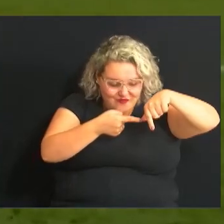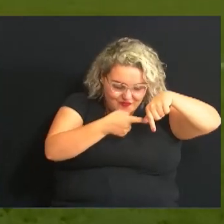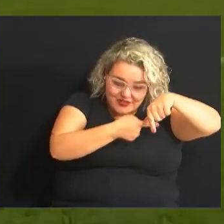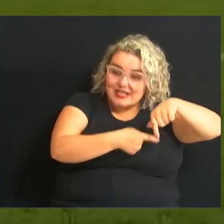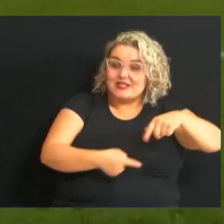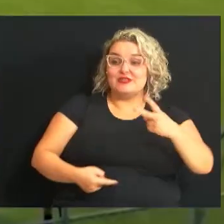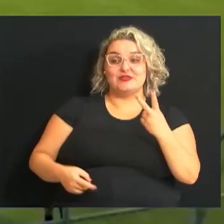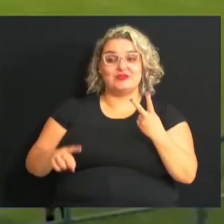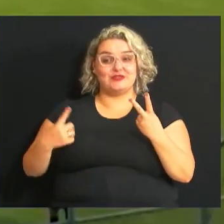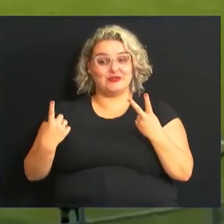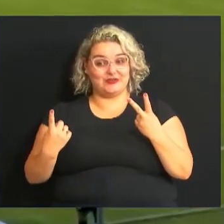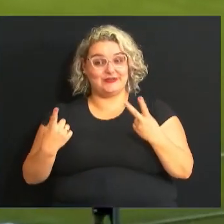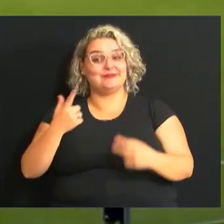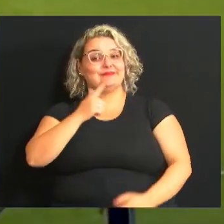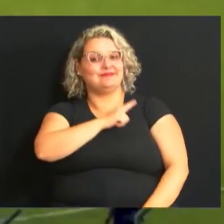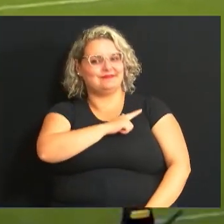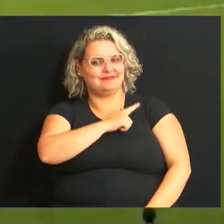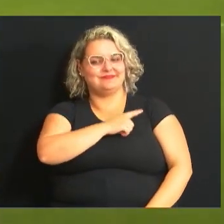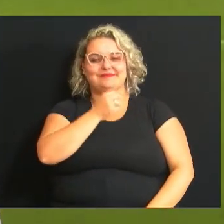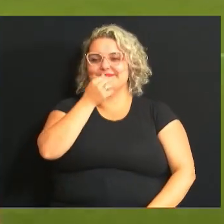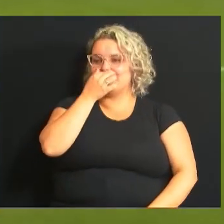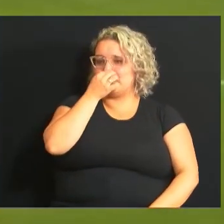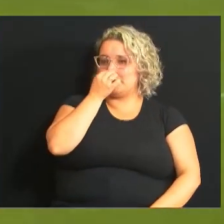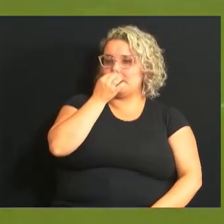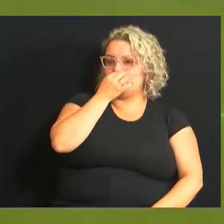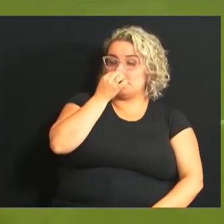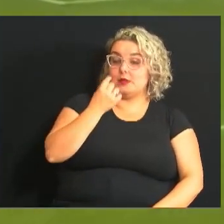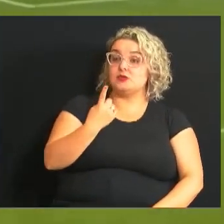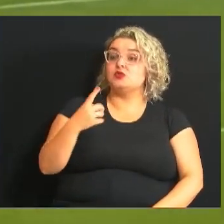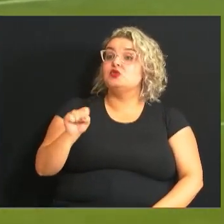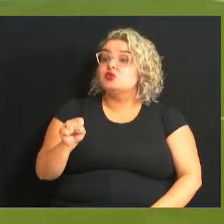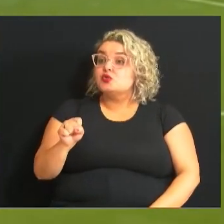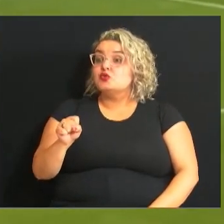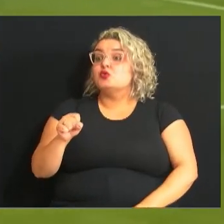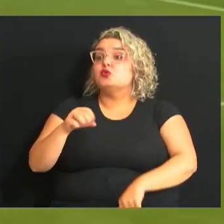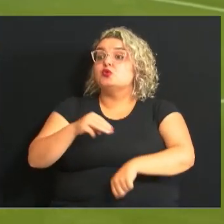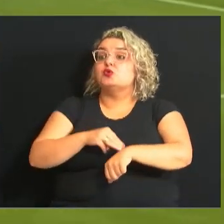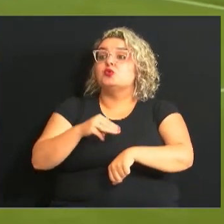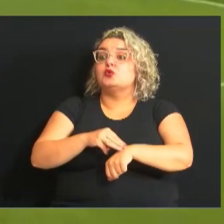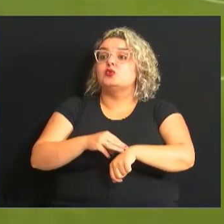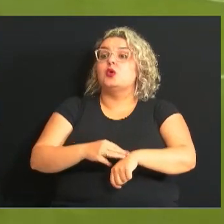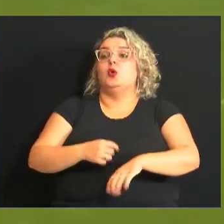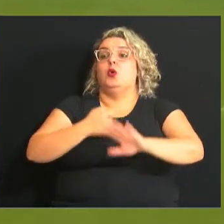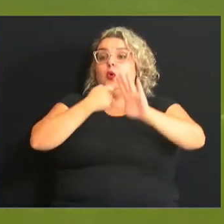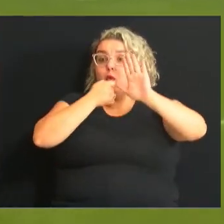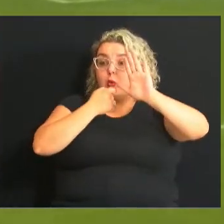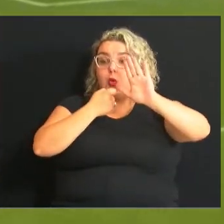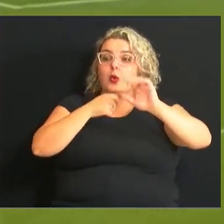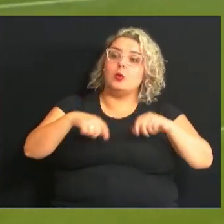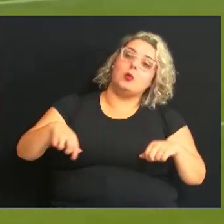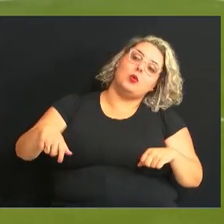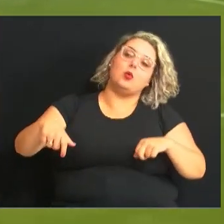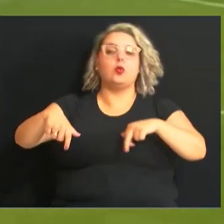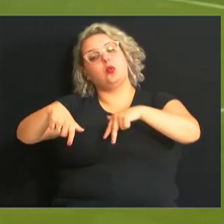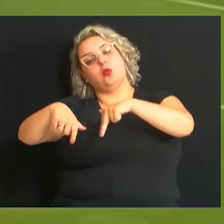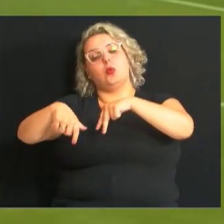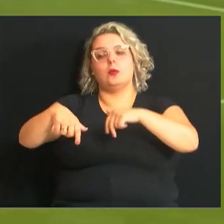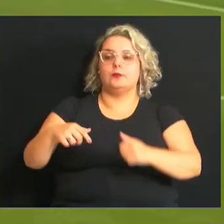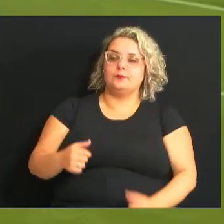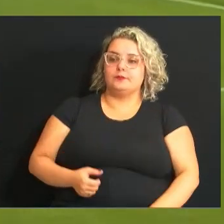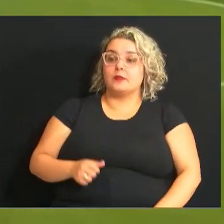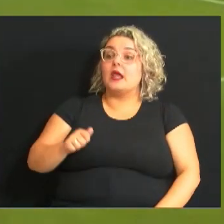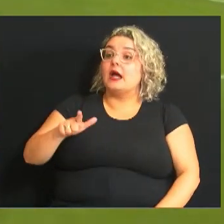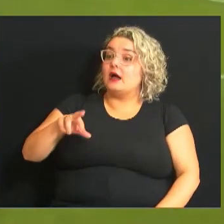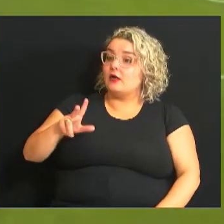2-1 bugre. Aos 18 minutos, após cobrança de falta e cabeceio, Álvaro fez bela